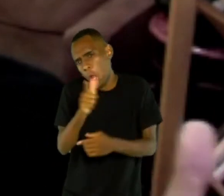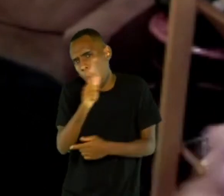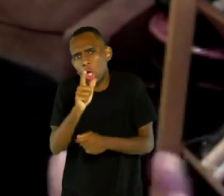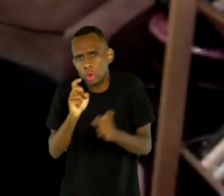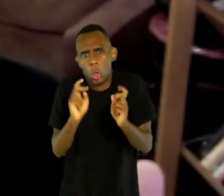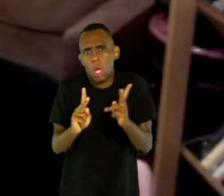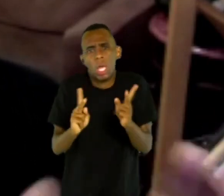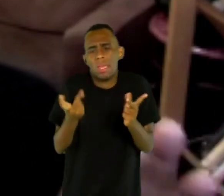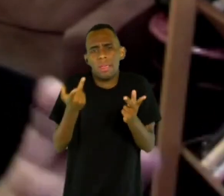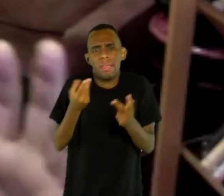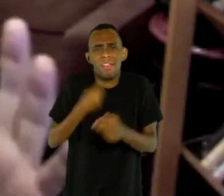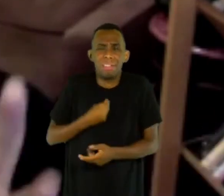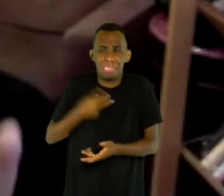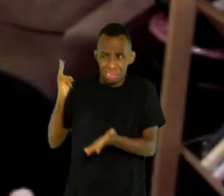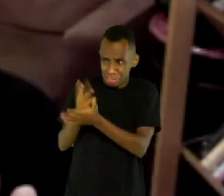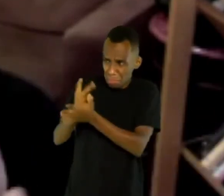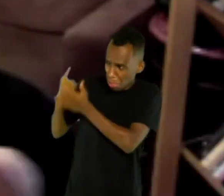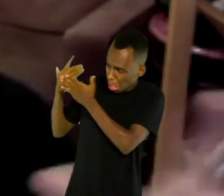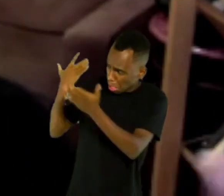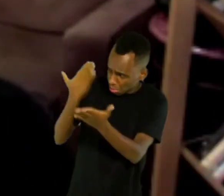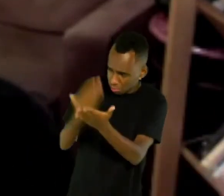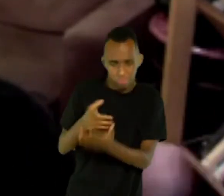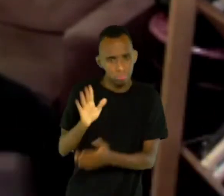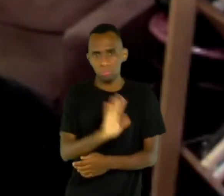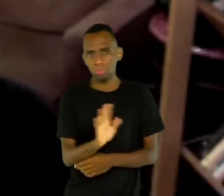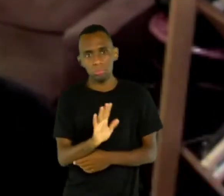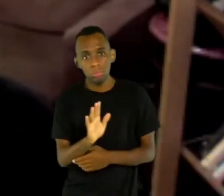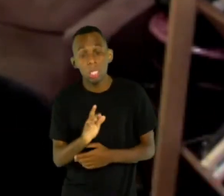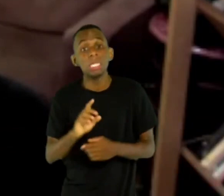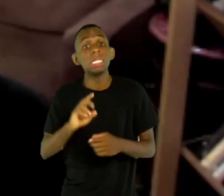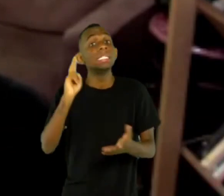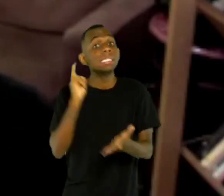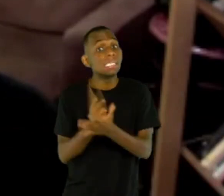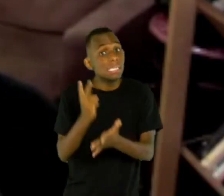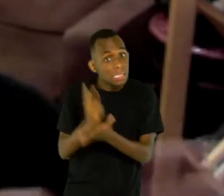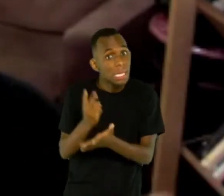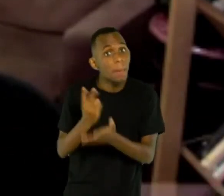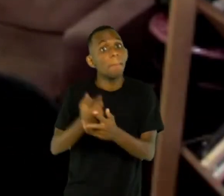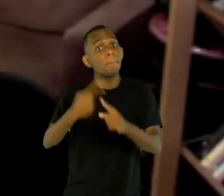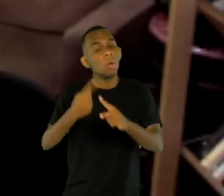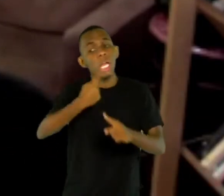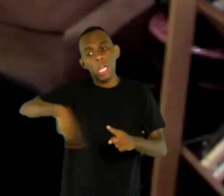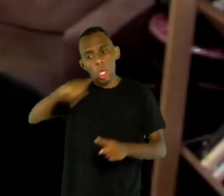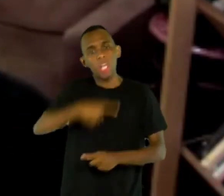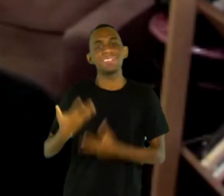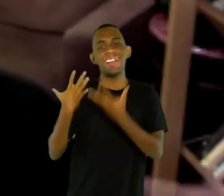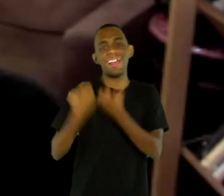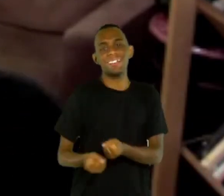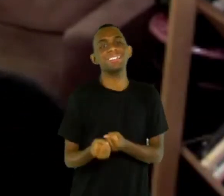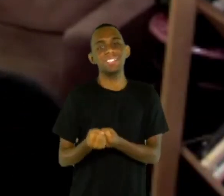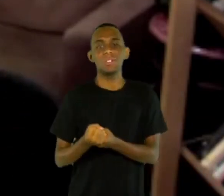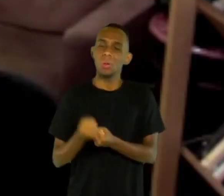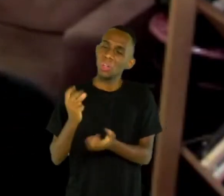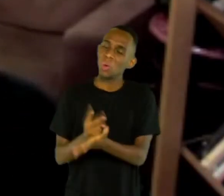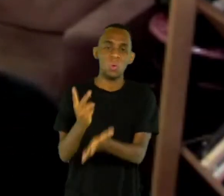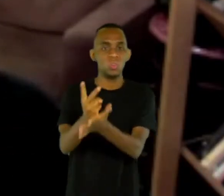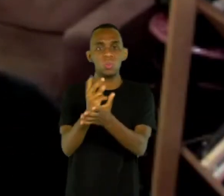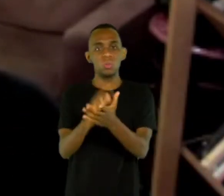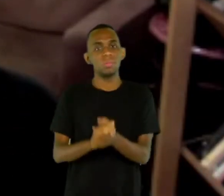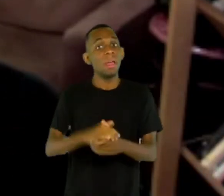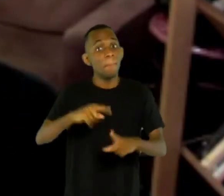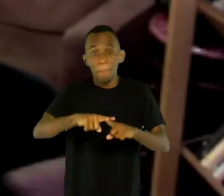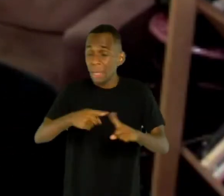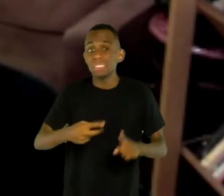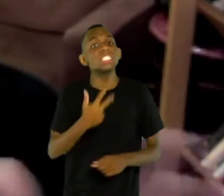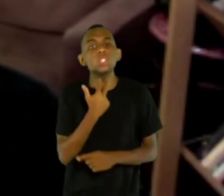foi assim. Não. A vida sempre foi assim porque nós fizemos ela assim. Mas não precisa de ser assim, e não deve ser assim,